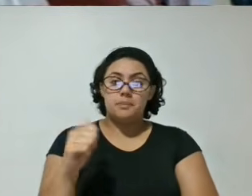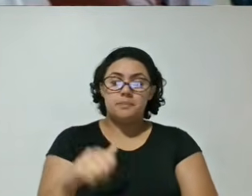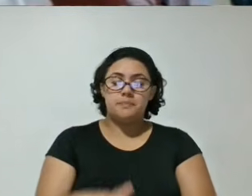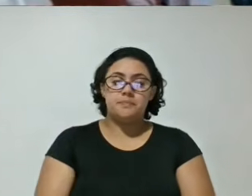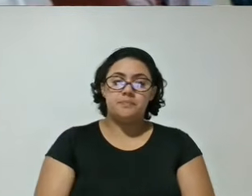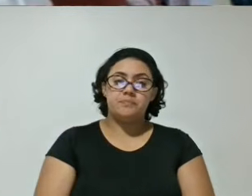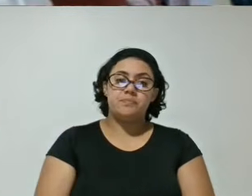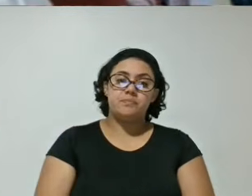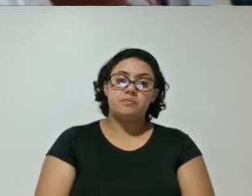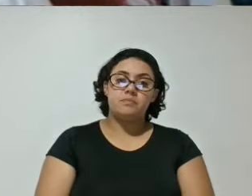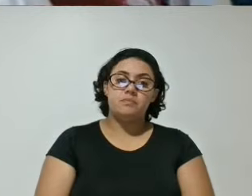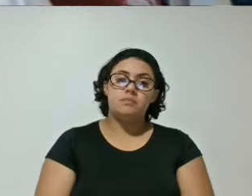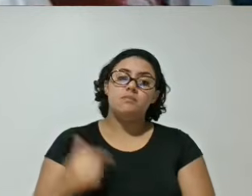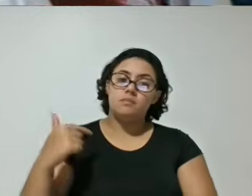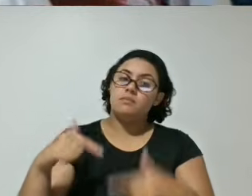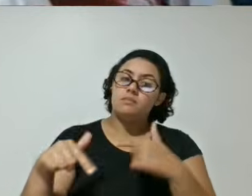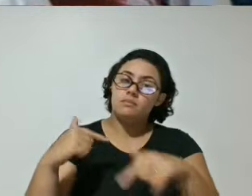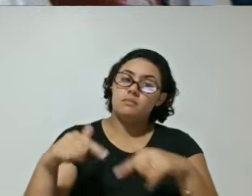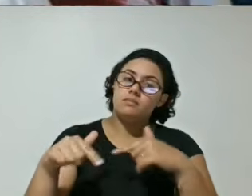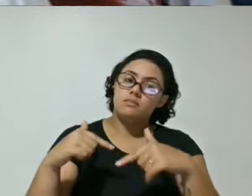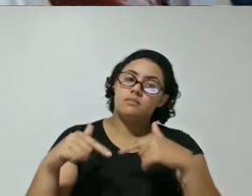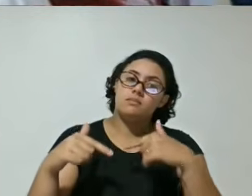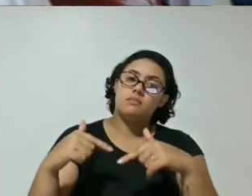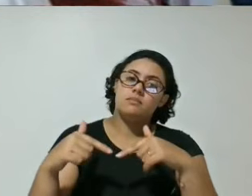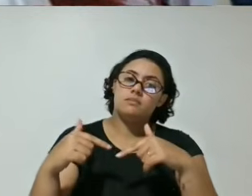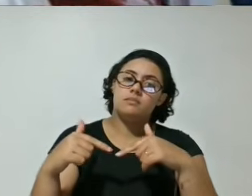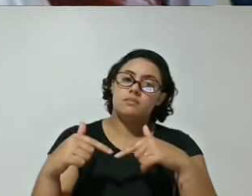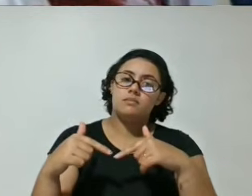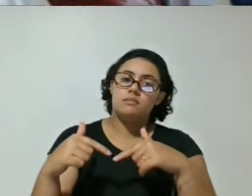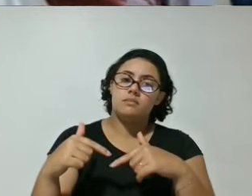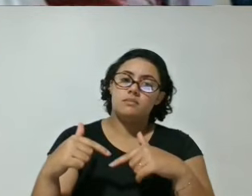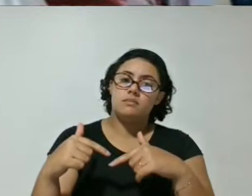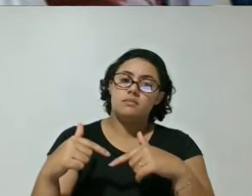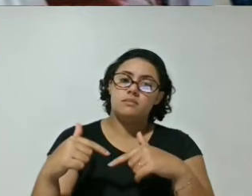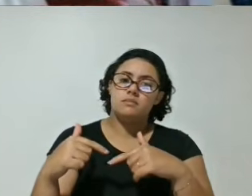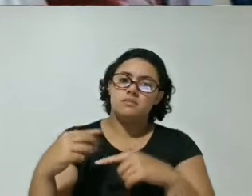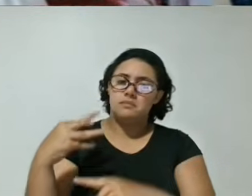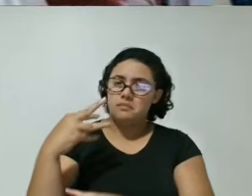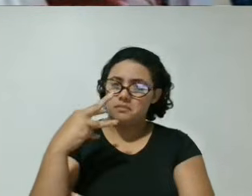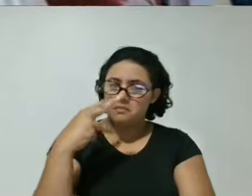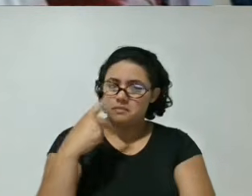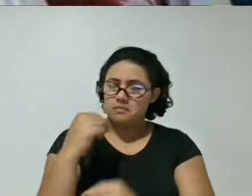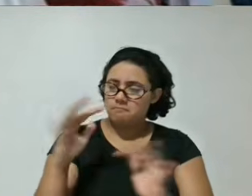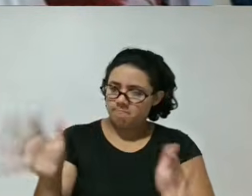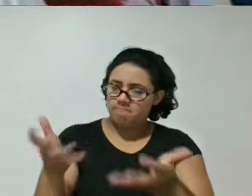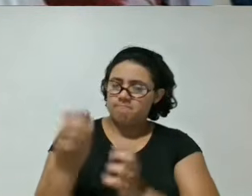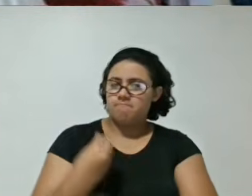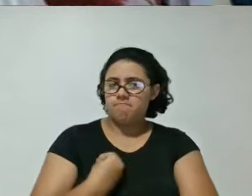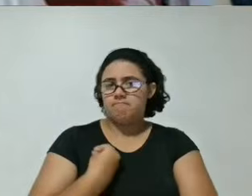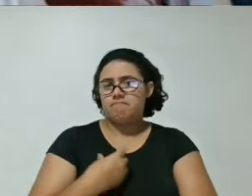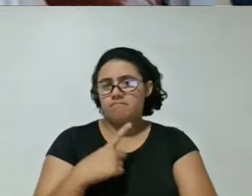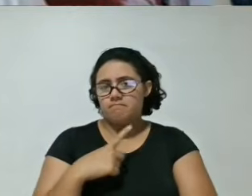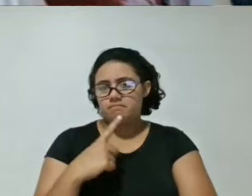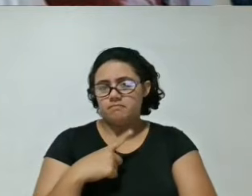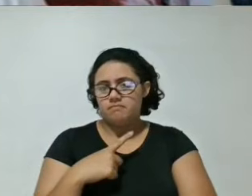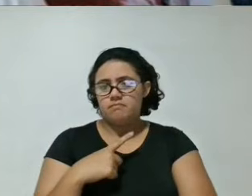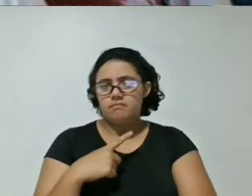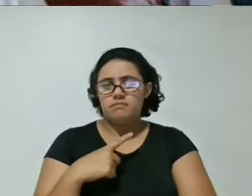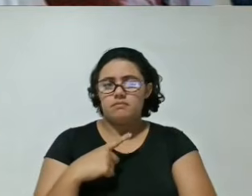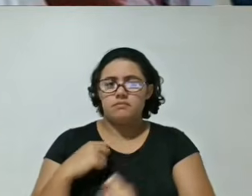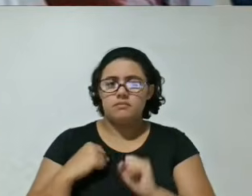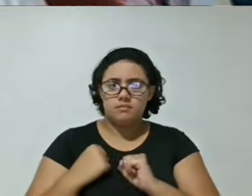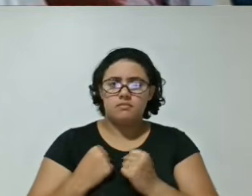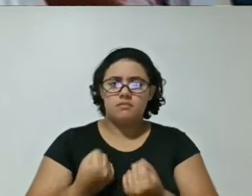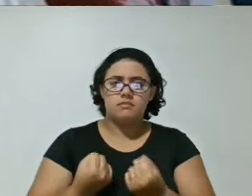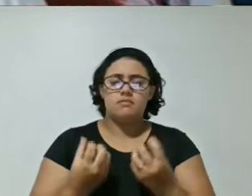e ele é um trabalho que foi muito, muito bonito, muito vivo, assim, né, que a equipe se empenhou muito nesse